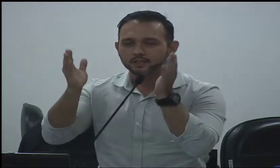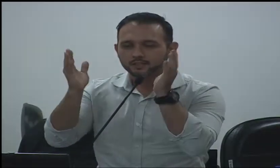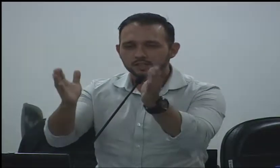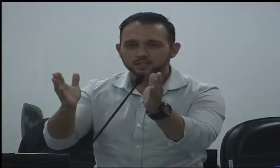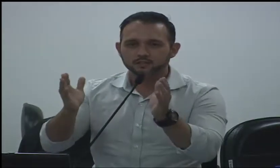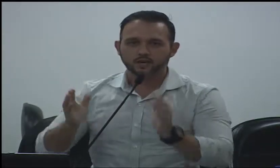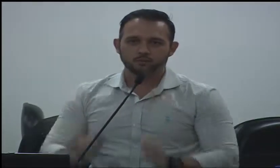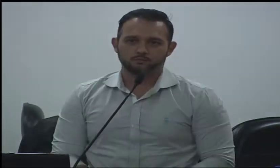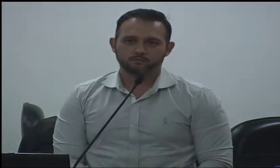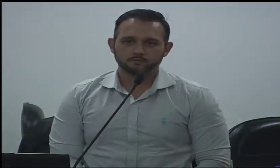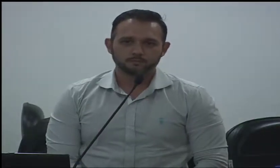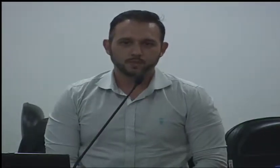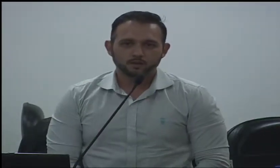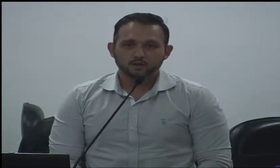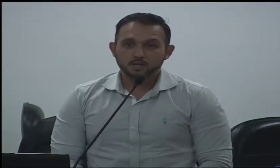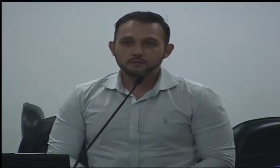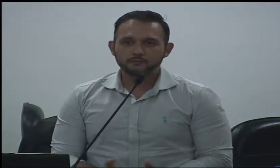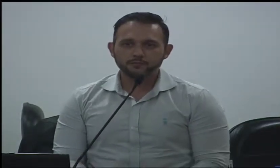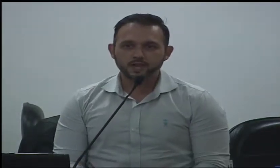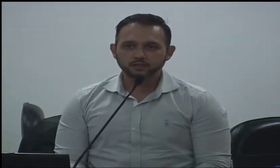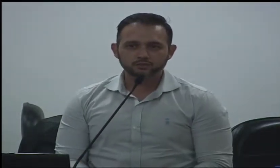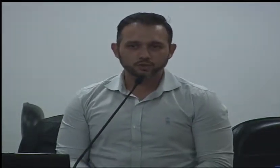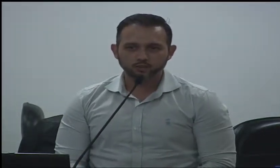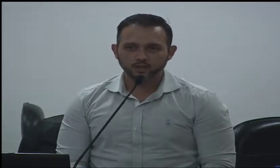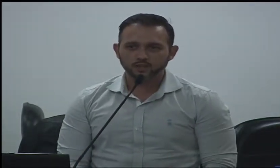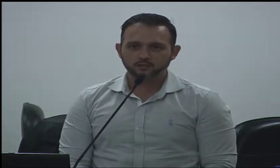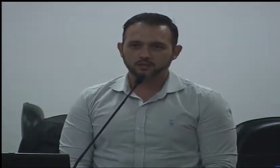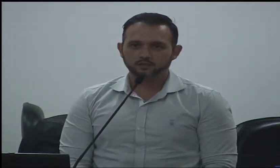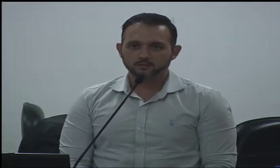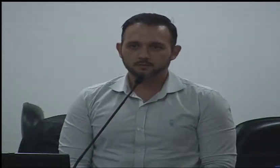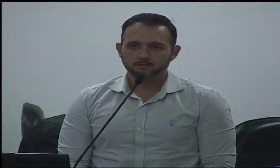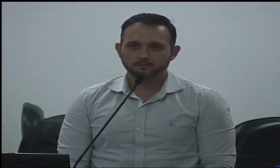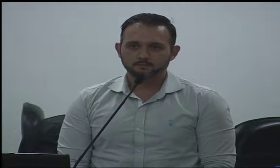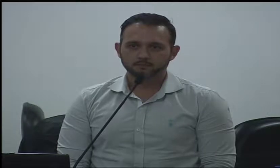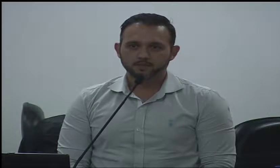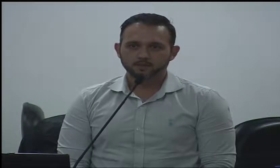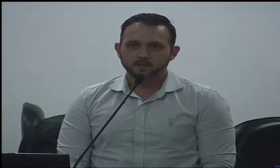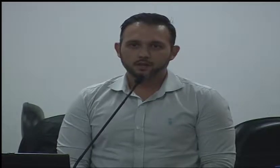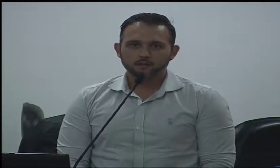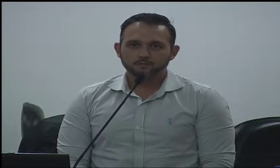TV digital e vende o seu kit